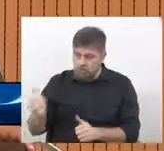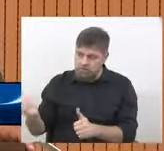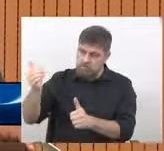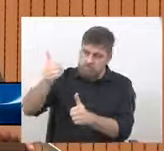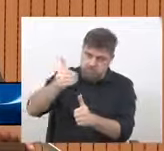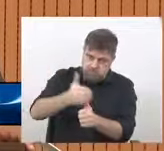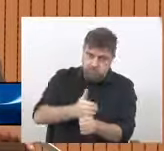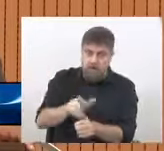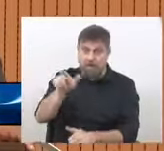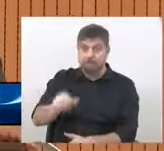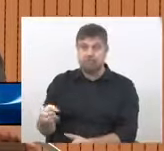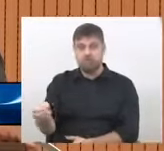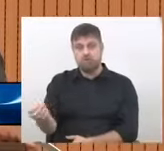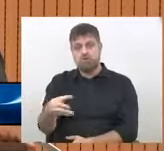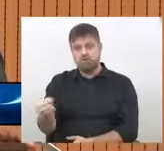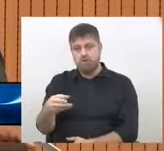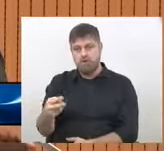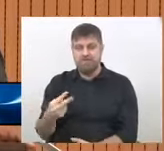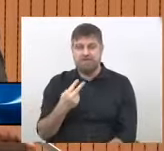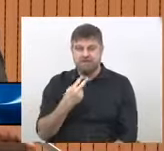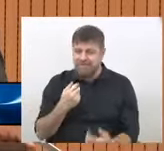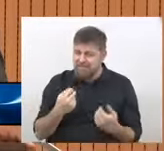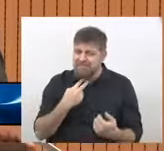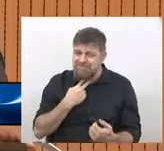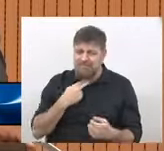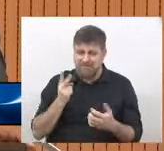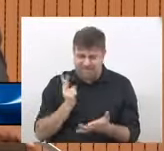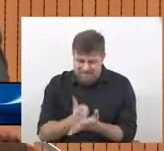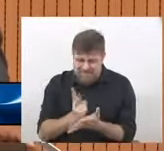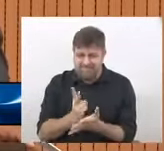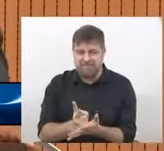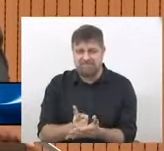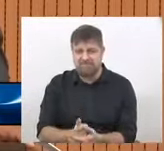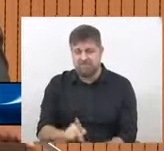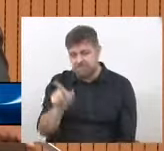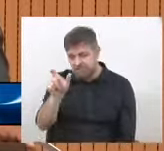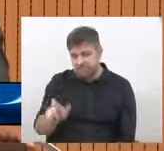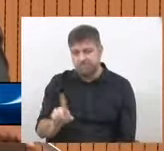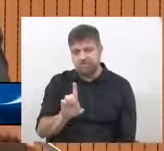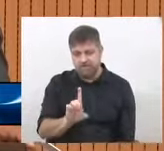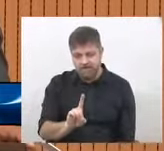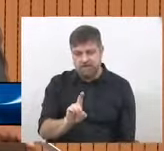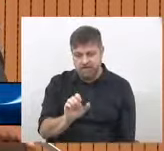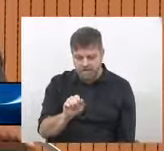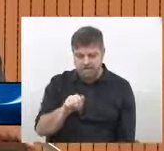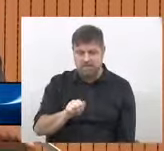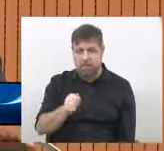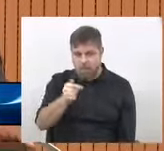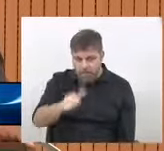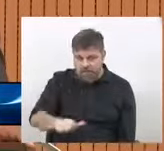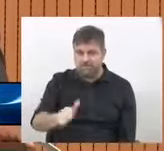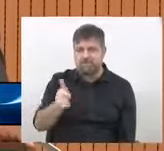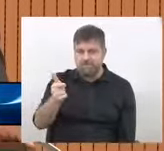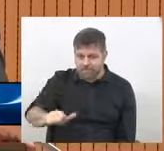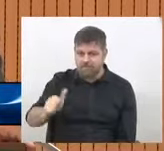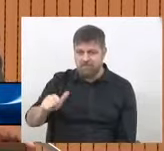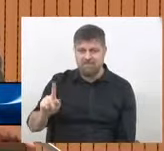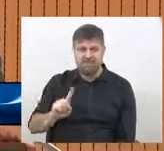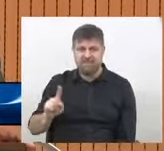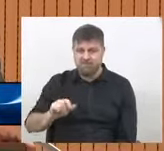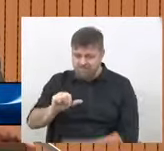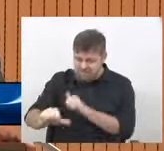pessoas ocupem esse cargo. Isso é muito importante. Não existe democracia da mesma pessoa só. Né? Aí